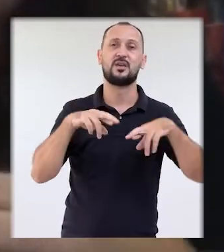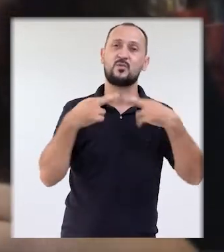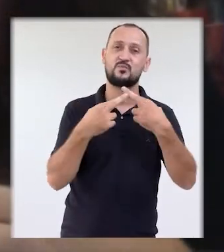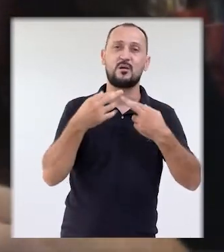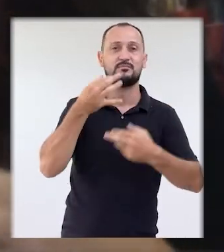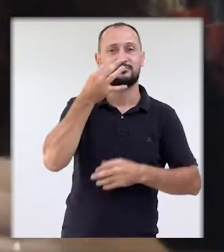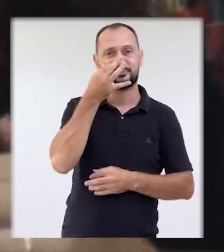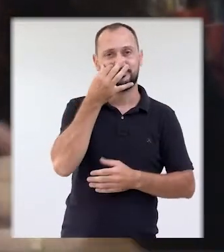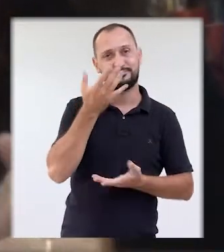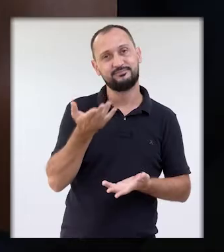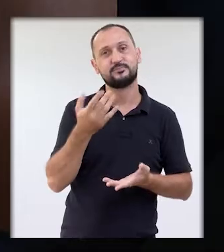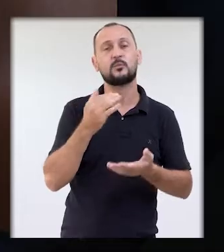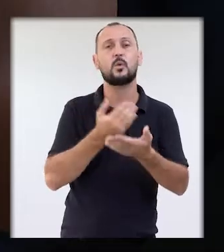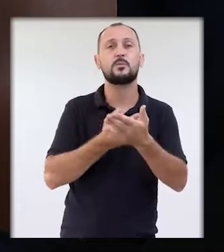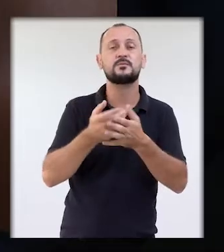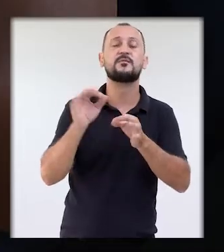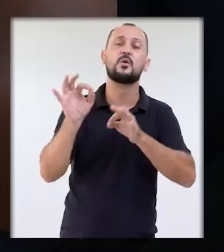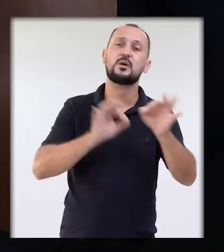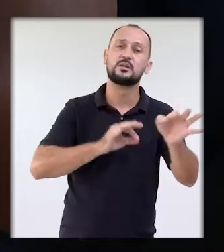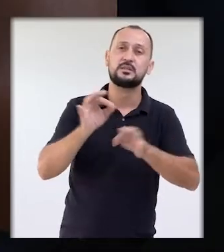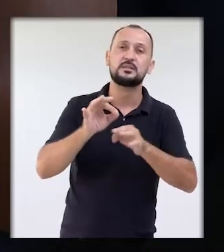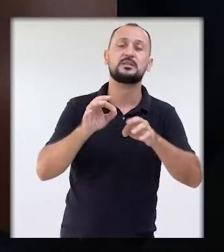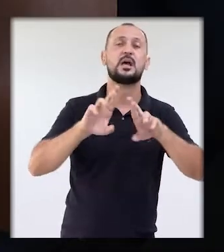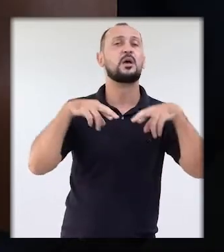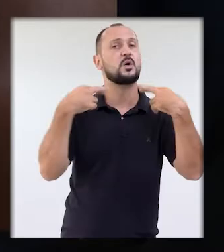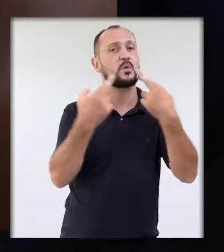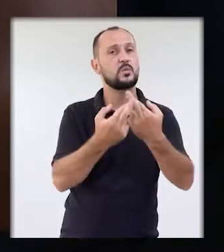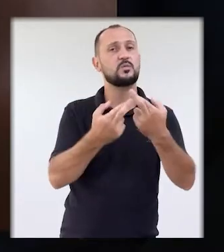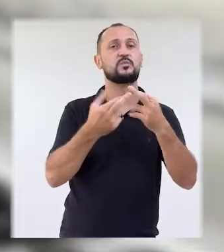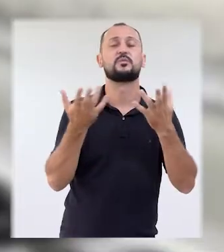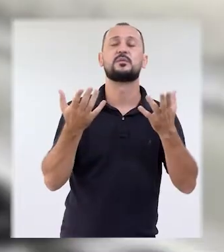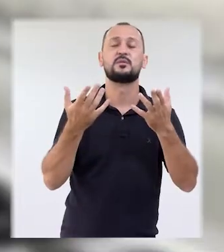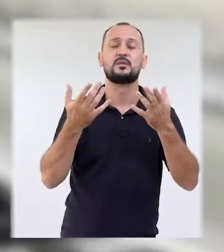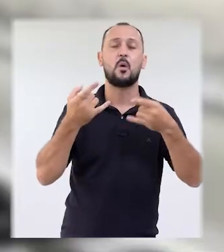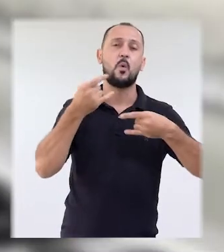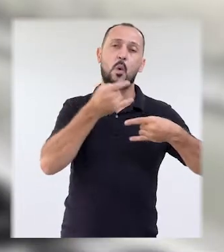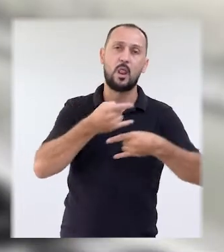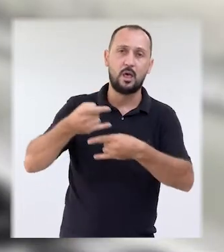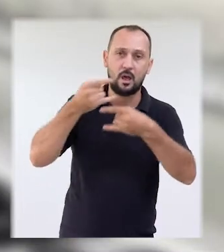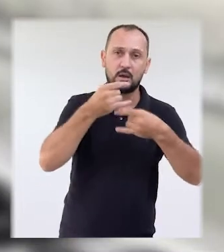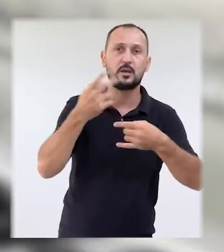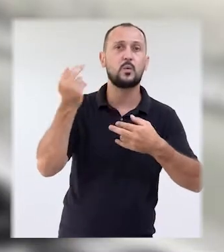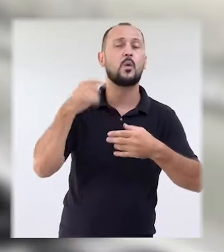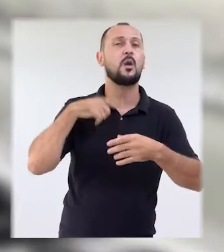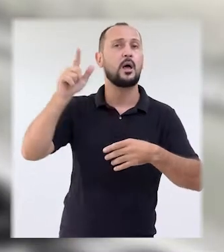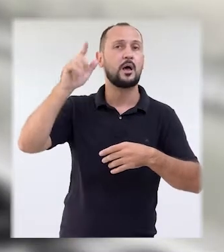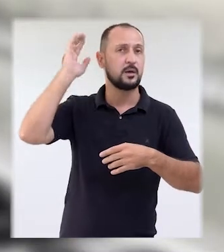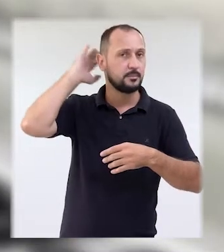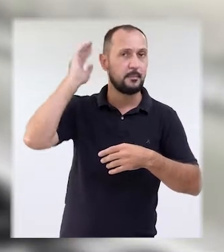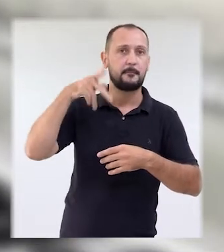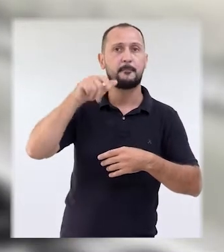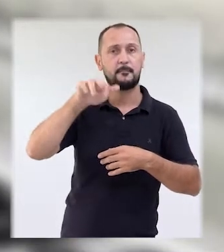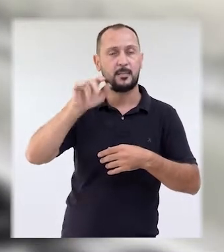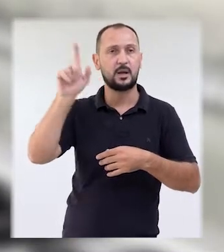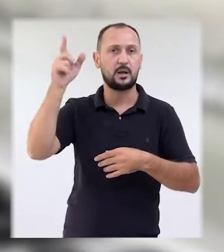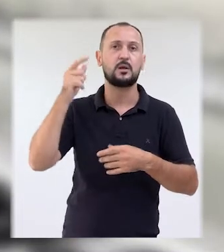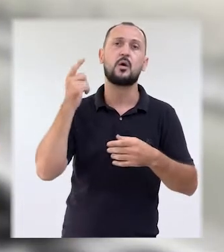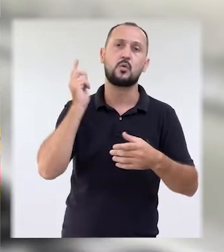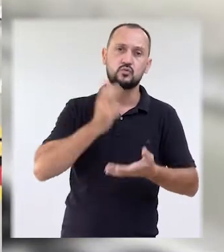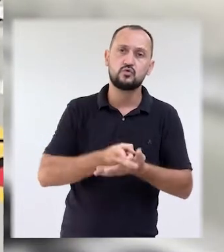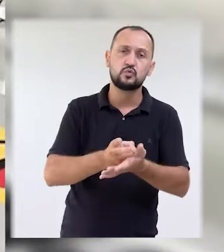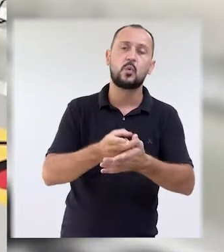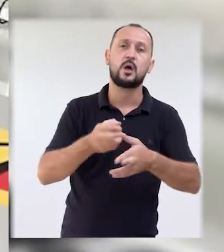né? Então, a gente começou a fazer as reuniões online, assim como vários outros grupos no Brasil. Alguns grupos pararam, preferiram